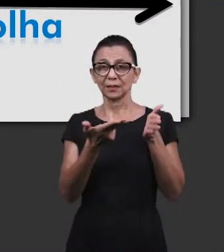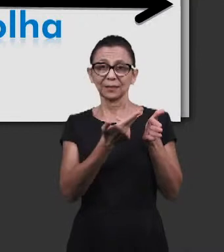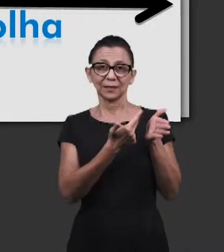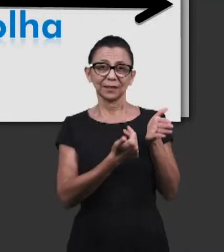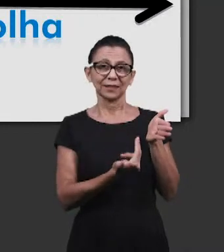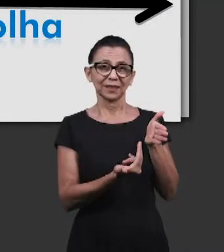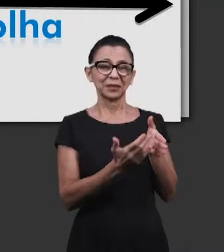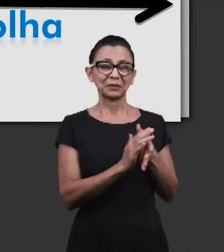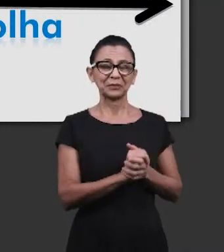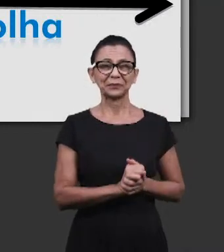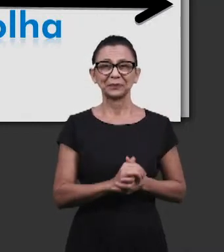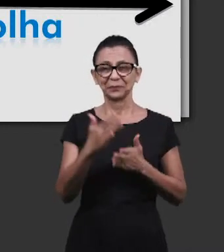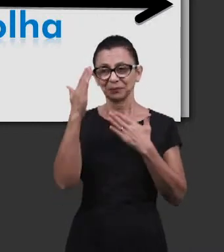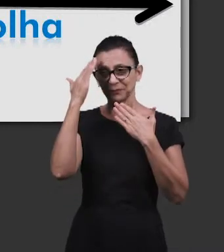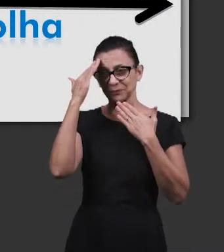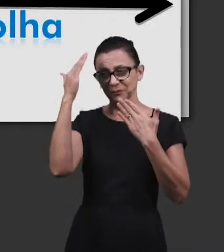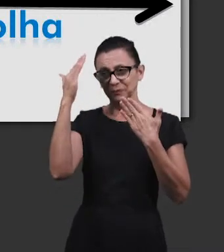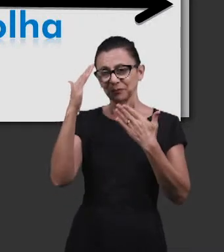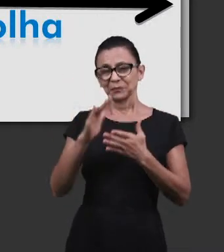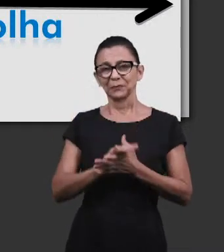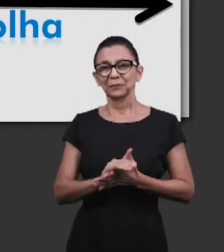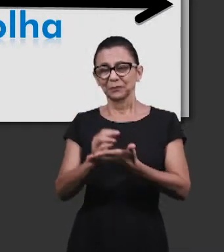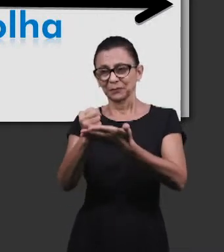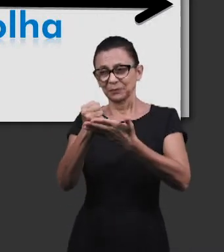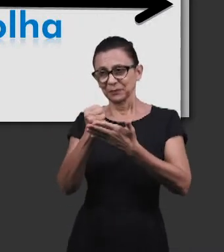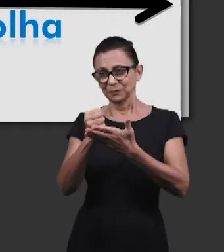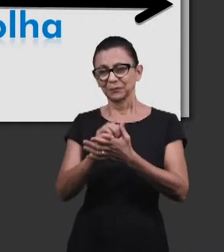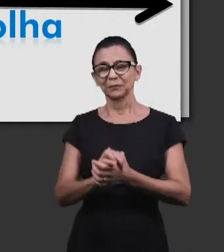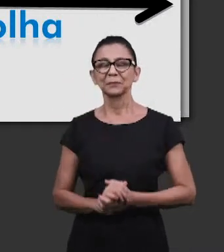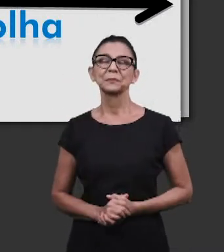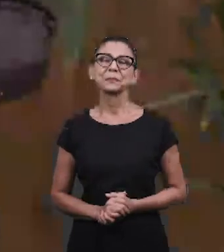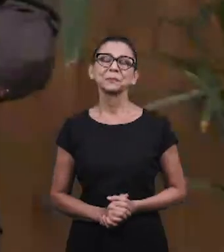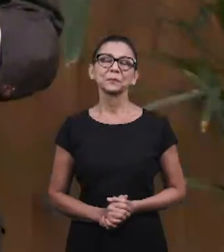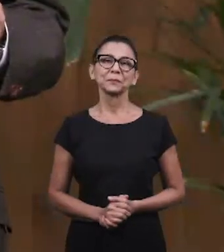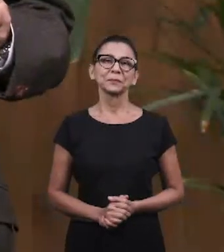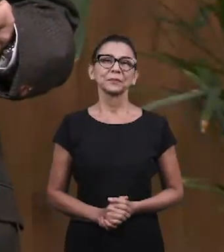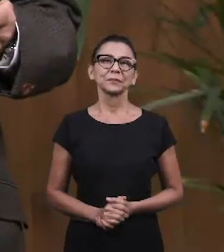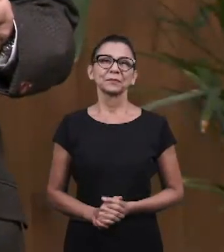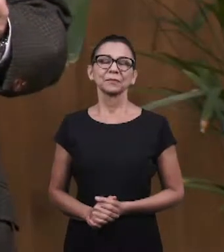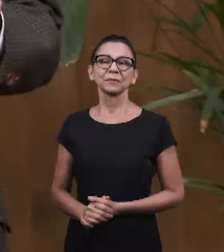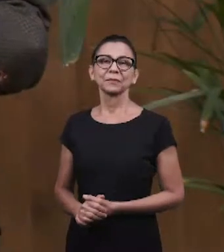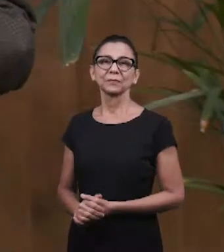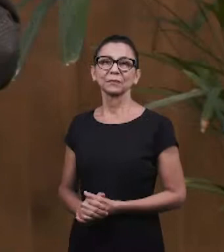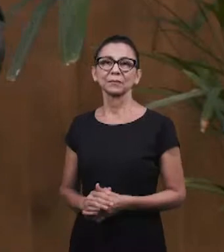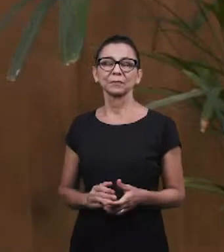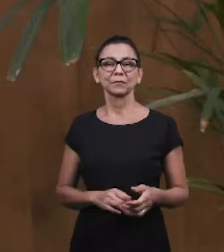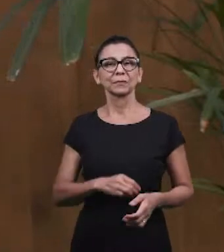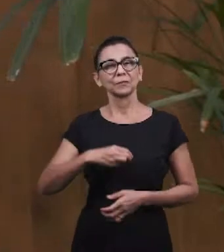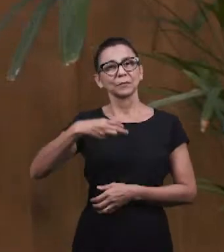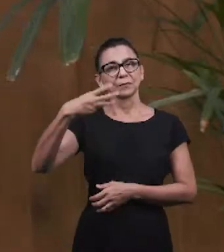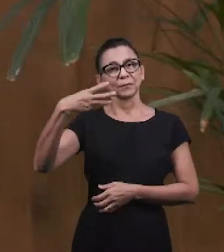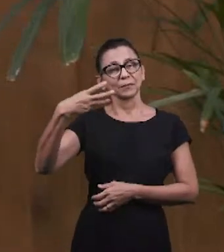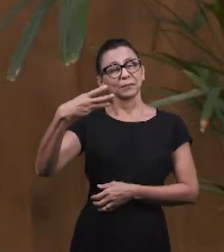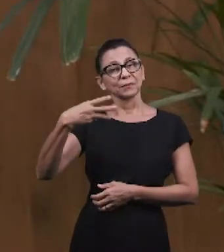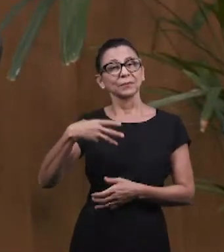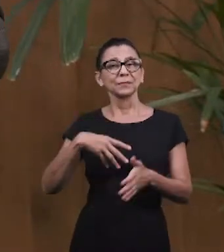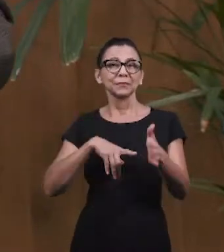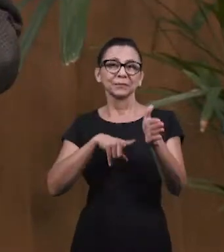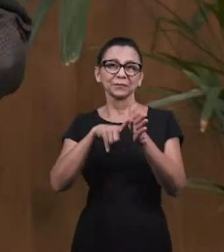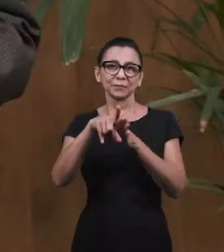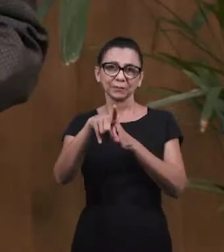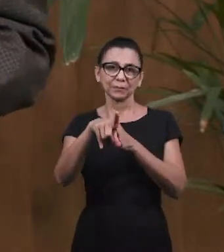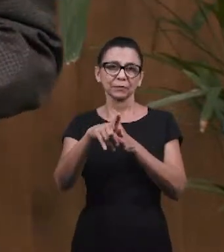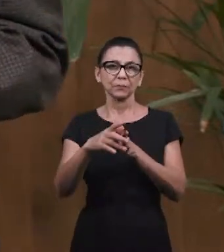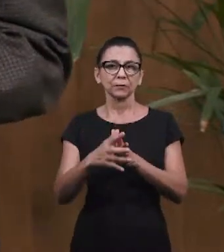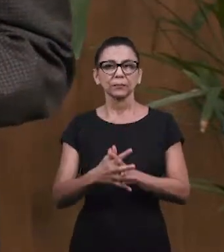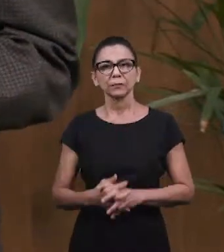pela participação, Vitória. Foi excelente a sua resposta. Vamos então agora, irmãos, para a nossa terceira pergunta, já que nós temos 8